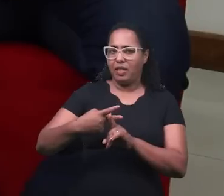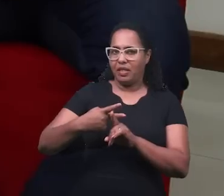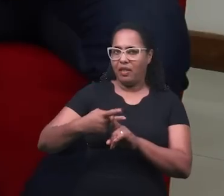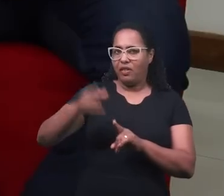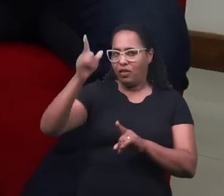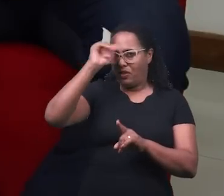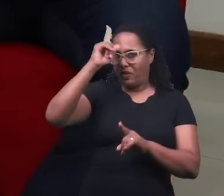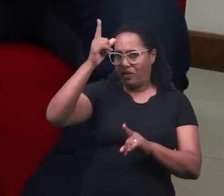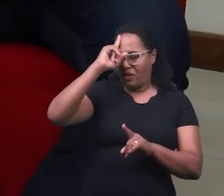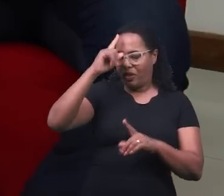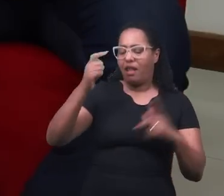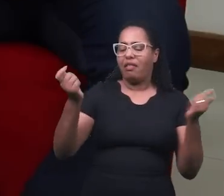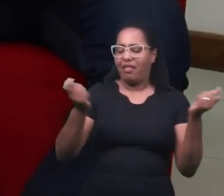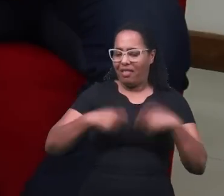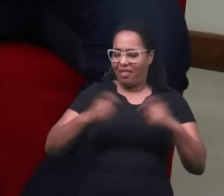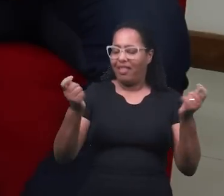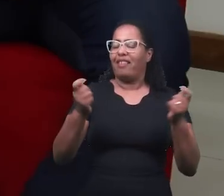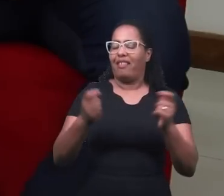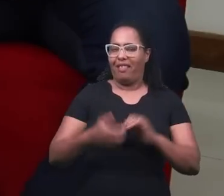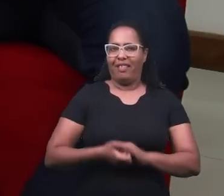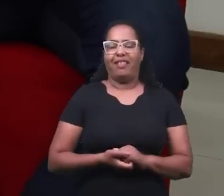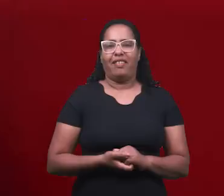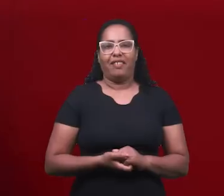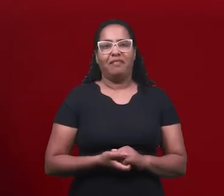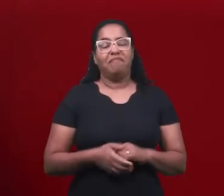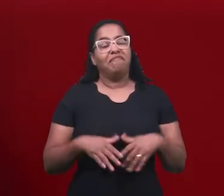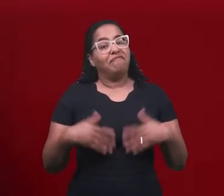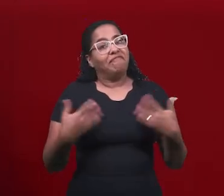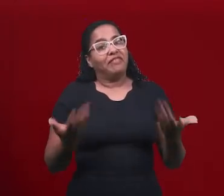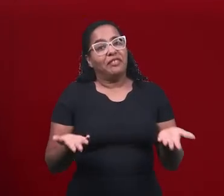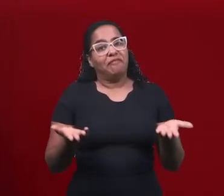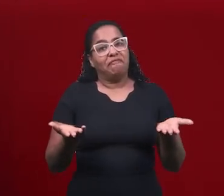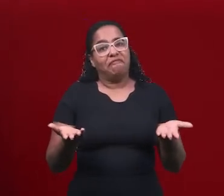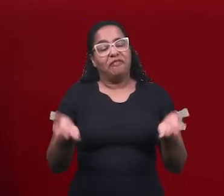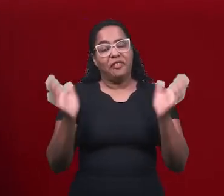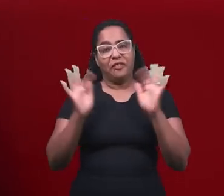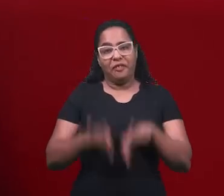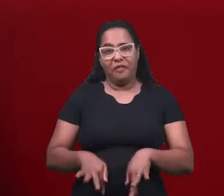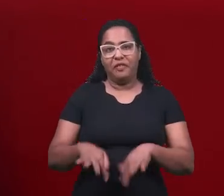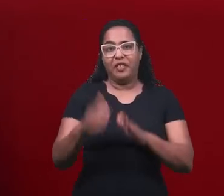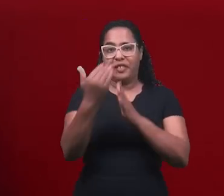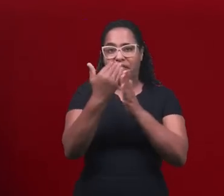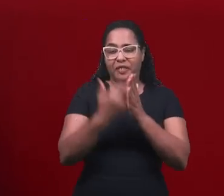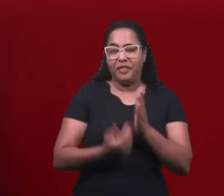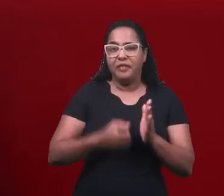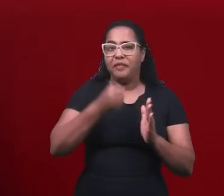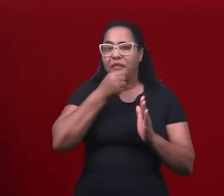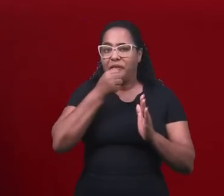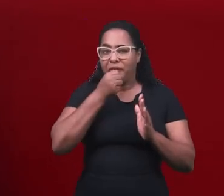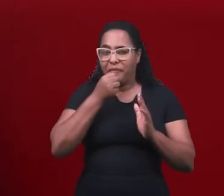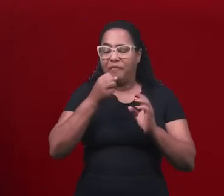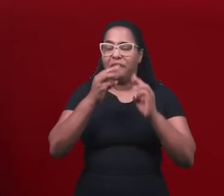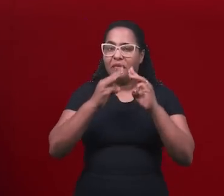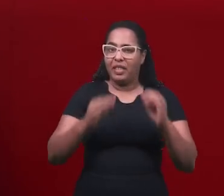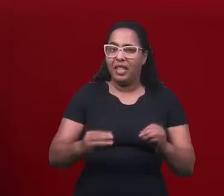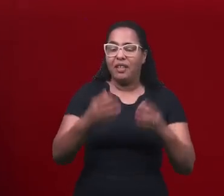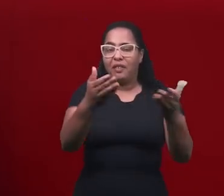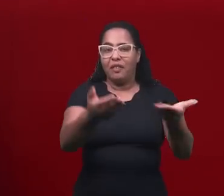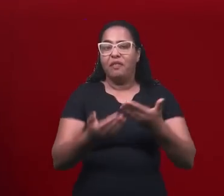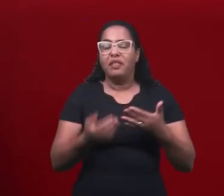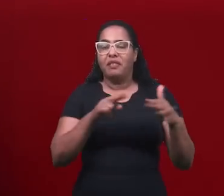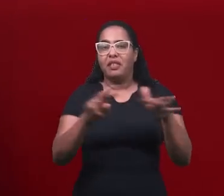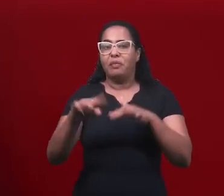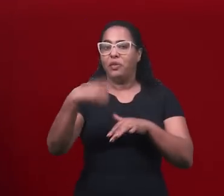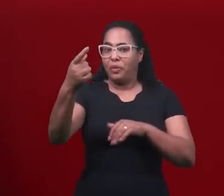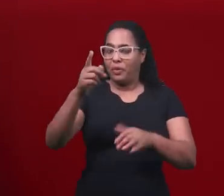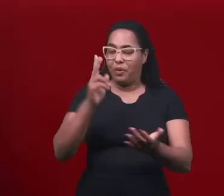porção diária do Senhor nos basta. Glória a Deus. Amém. Bom, a gente chega então ao final de mais uma edição do Maná Entrevista e já te